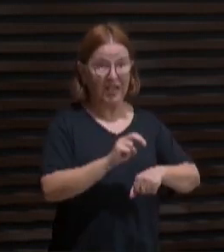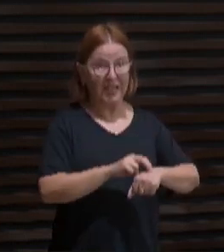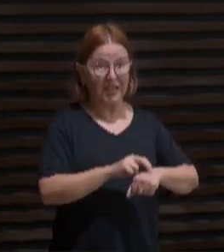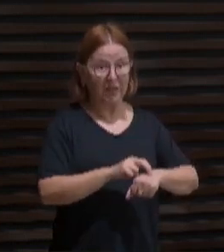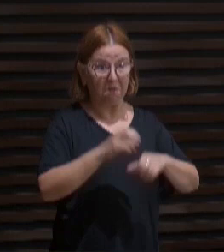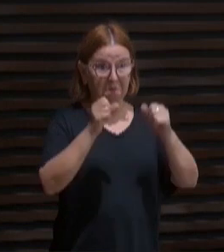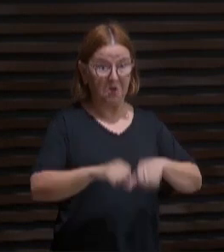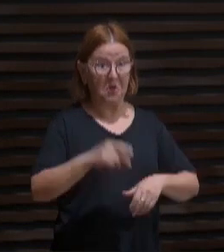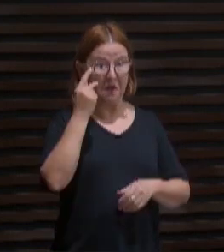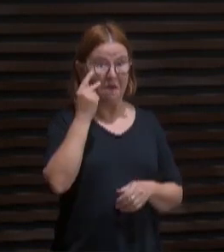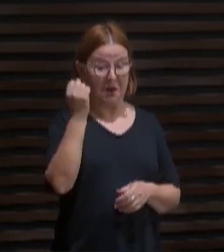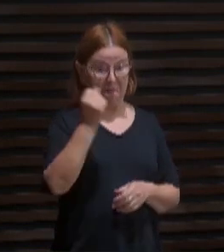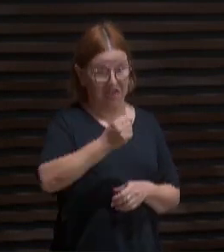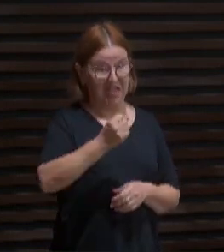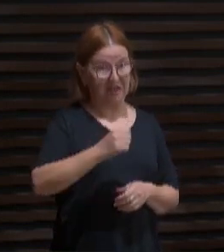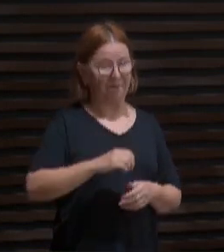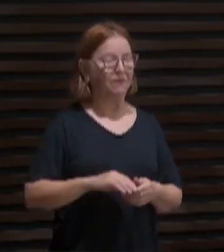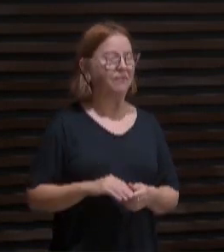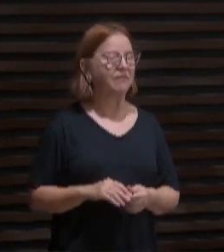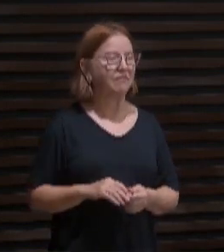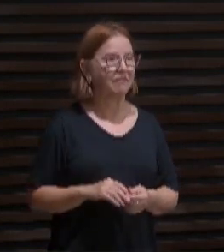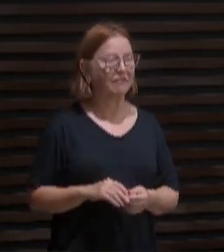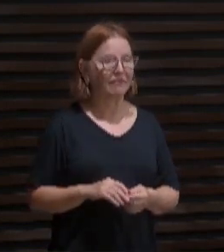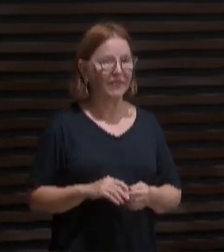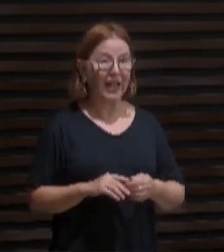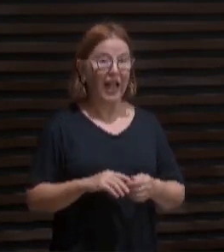Então ali está a nossa natureza